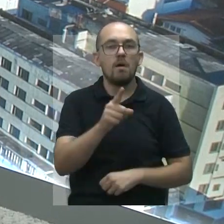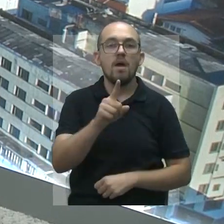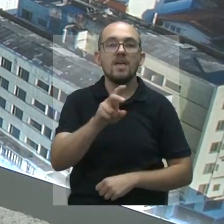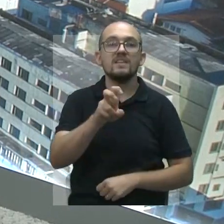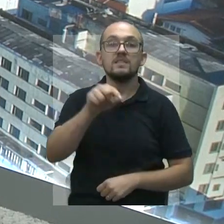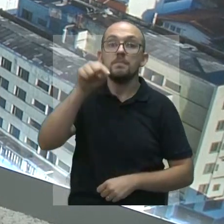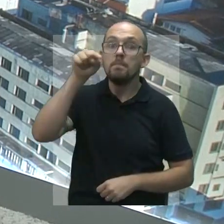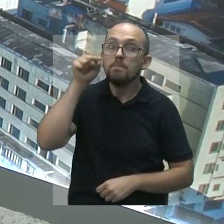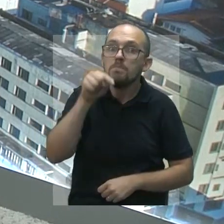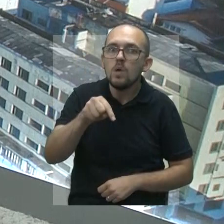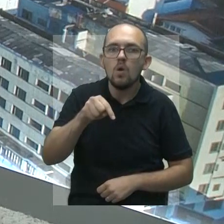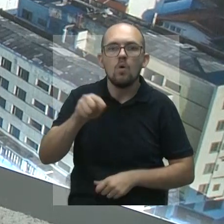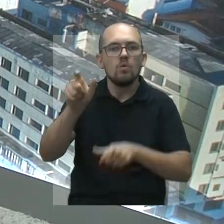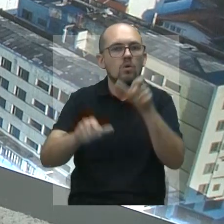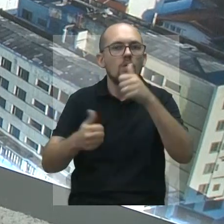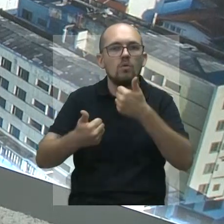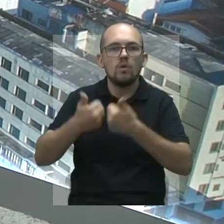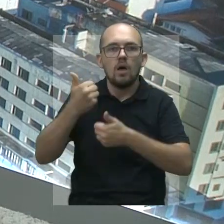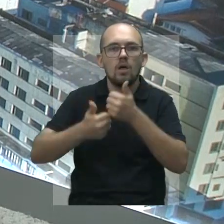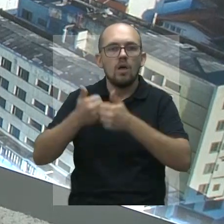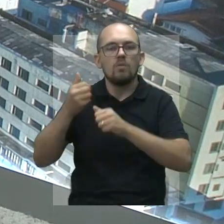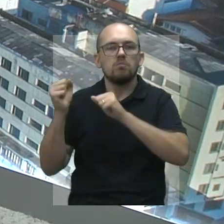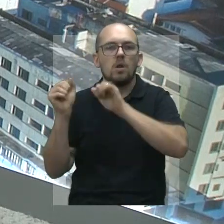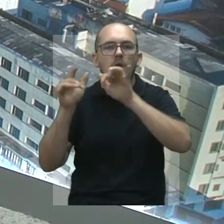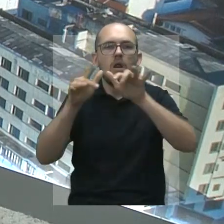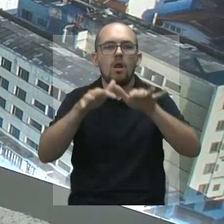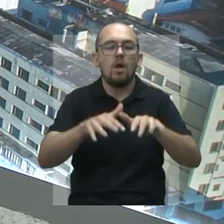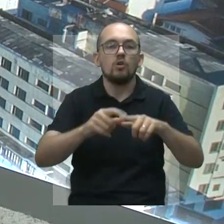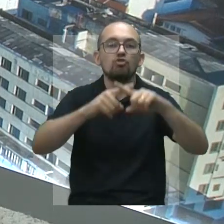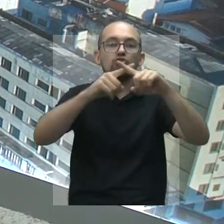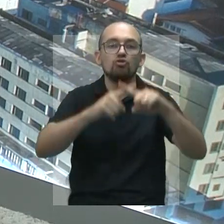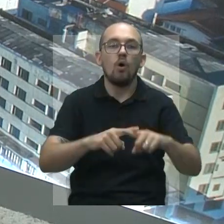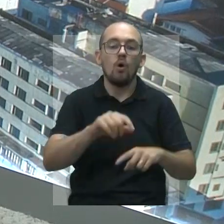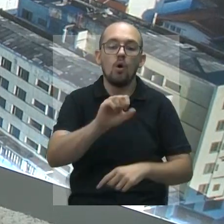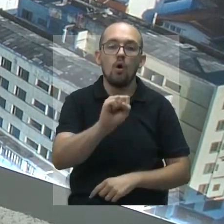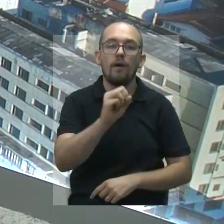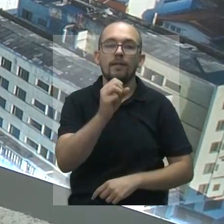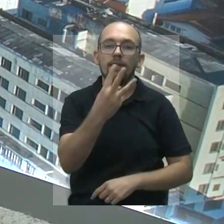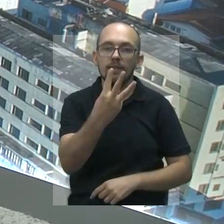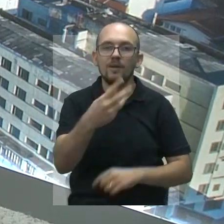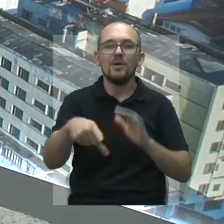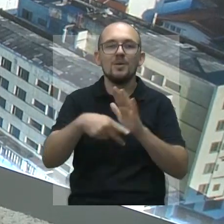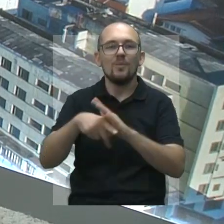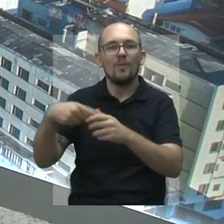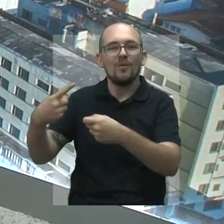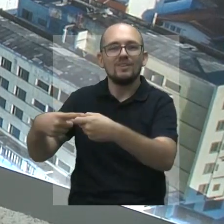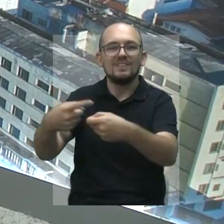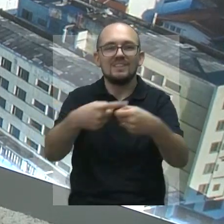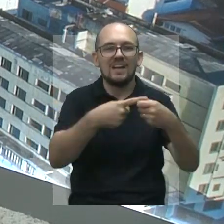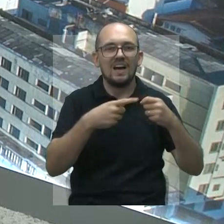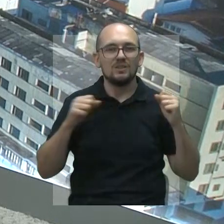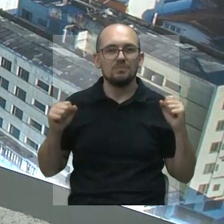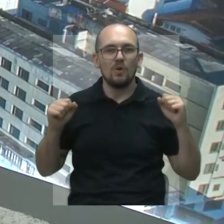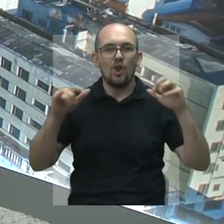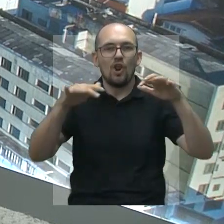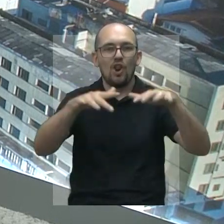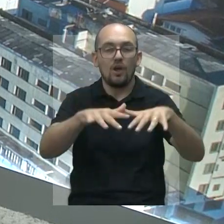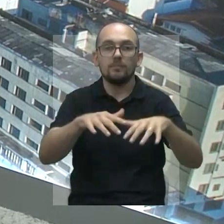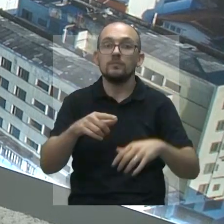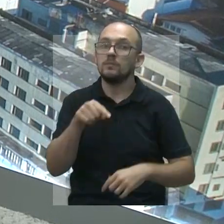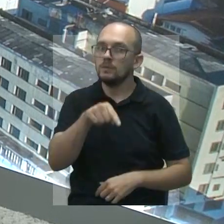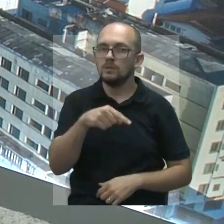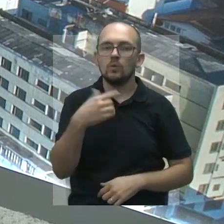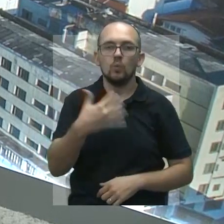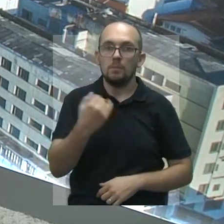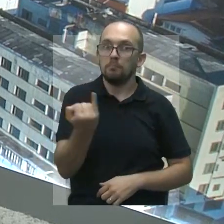de número 83 dos Jogos Abertos do Interior. Uma competição que serve de base, de parâmetro para muitos